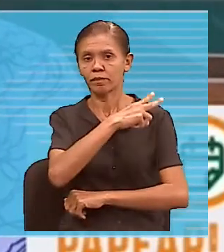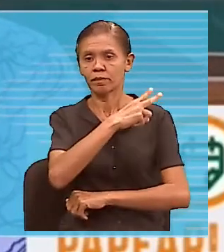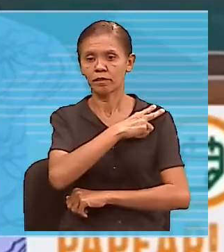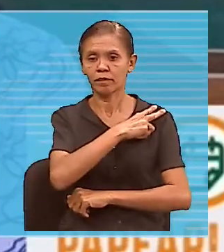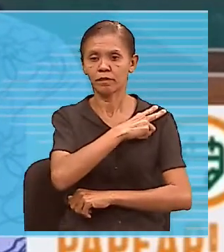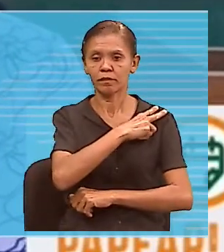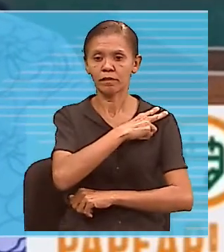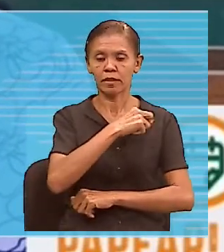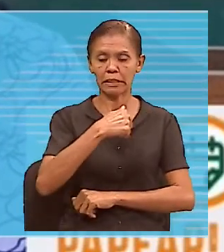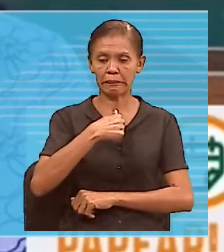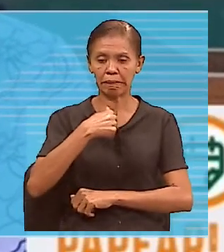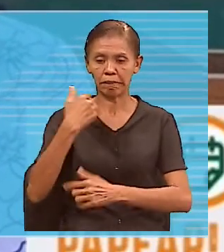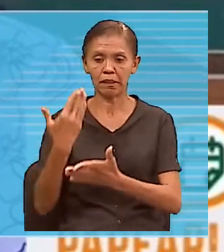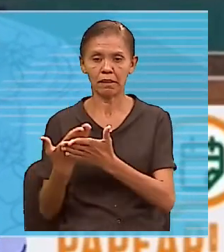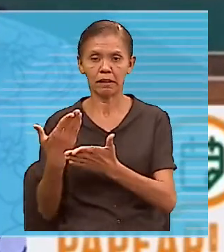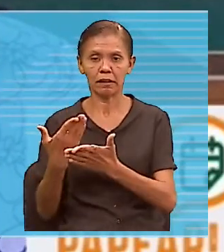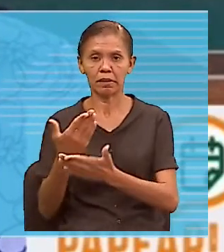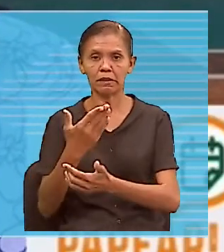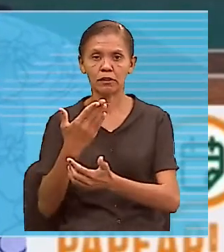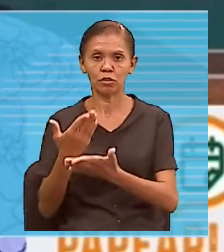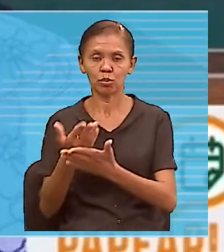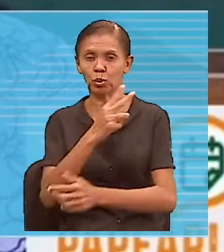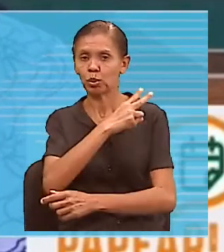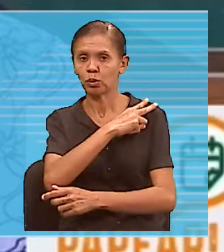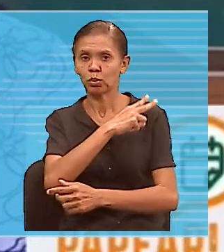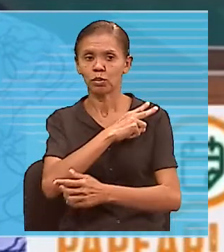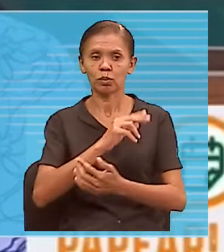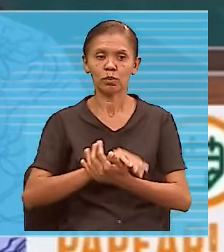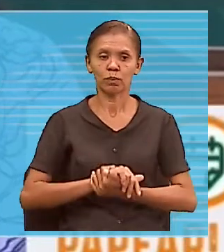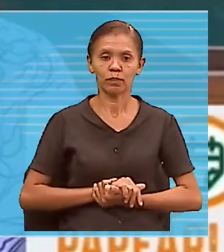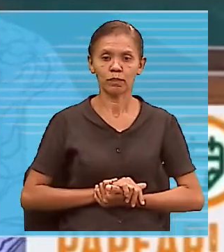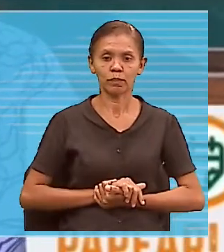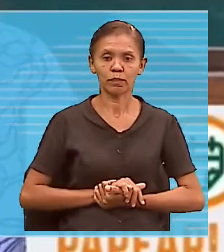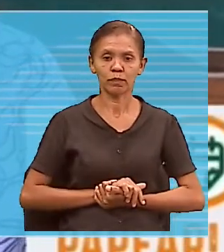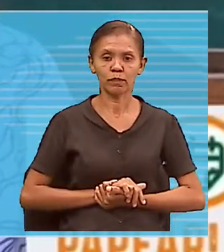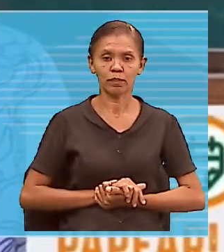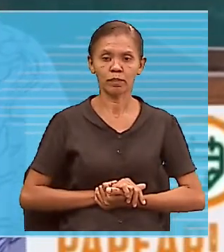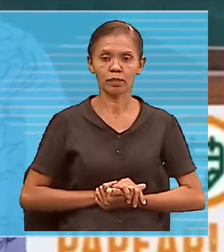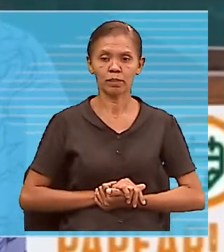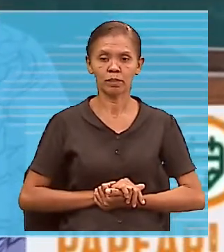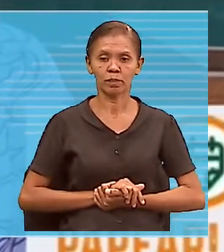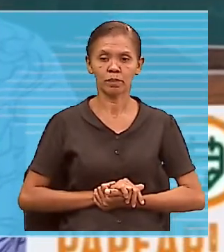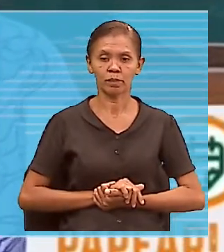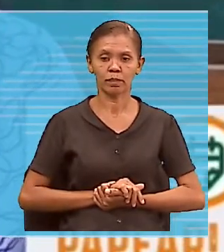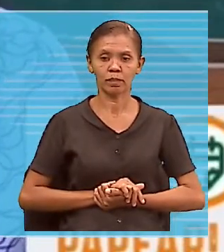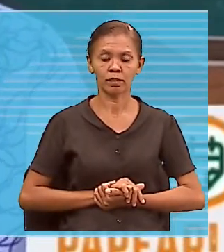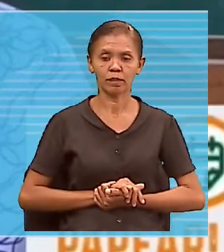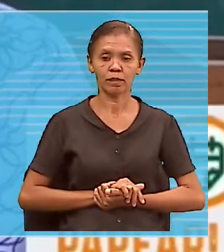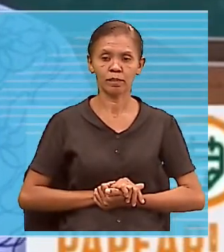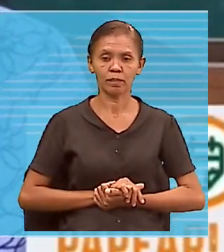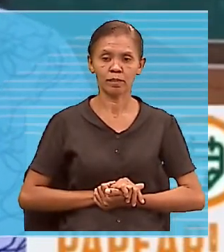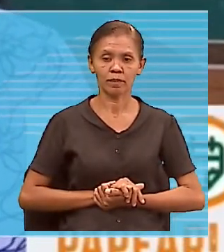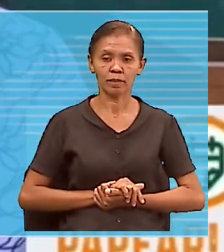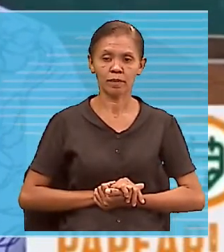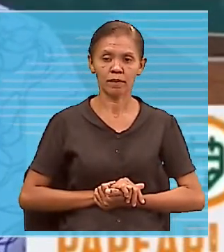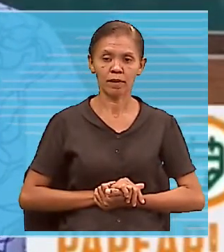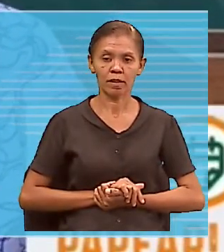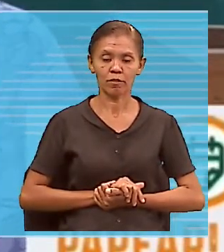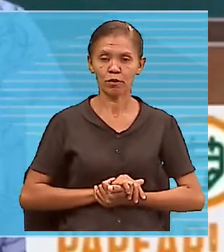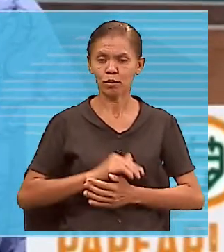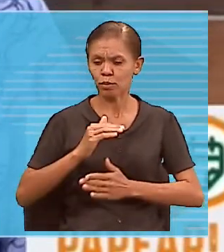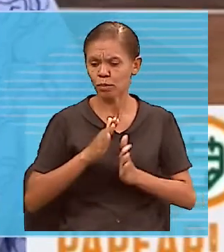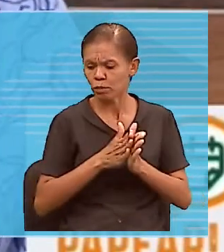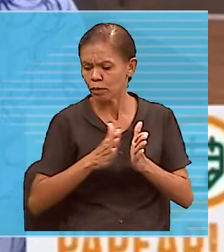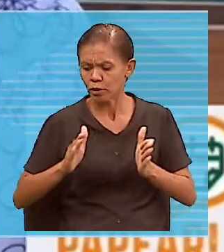através da pandemia em si. O que é que houve? No momento da pandemia, a gente sabe que teve muito